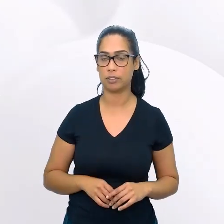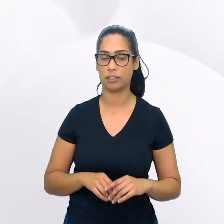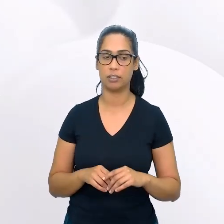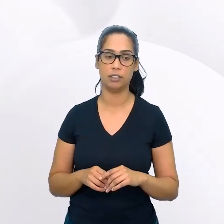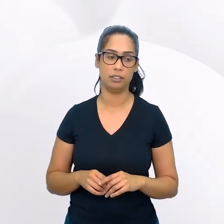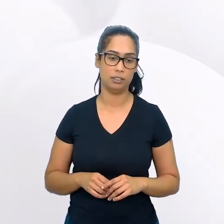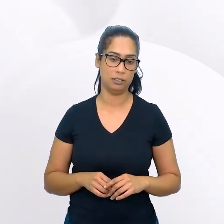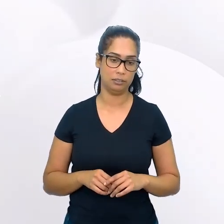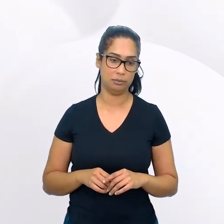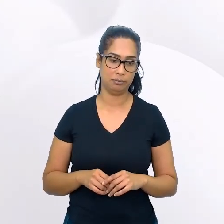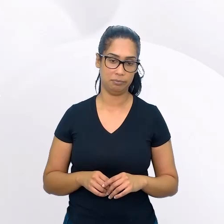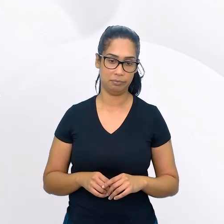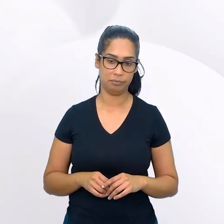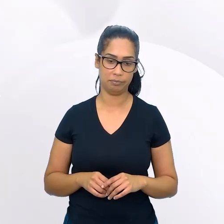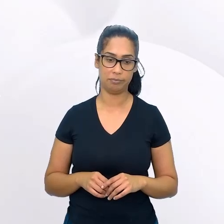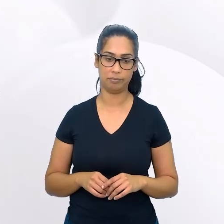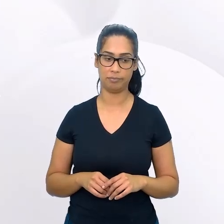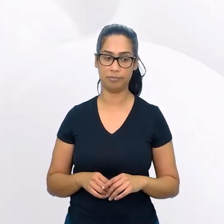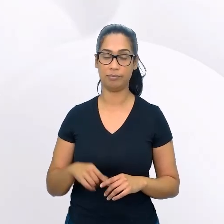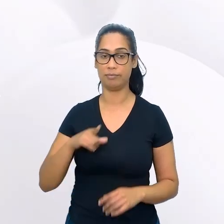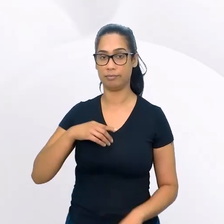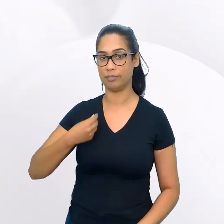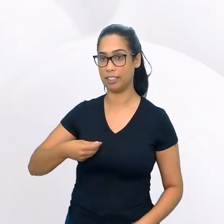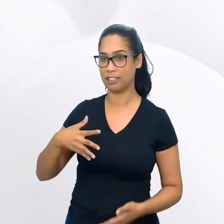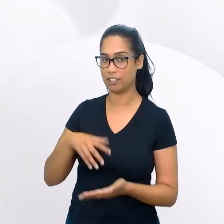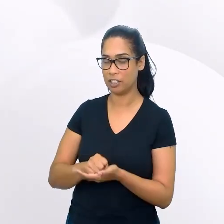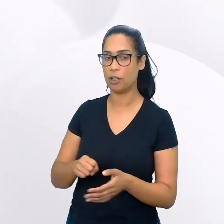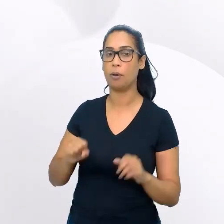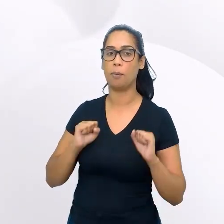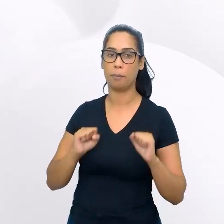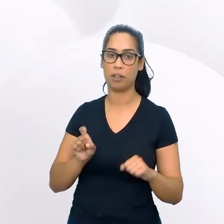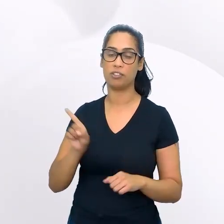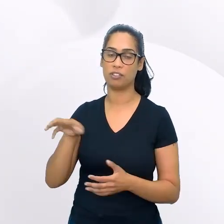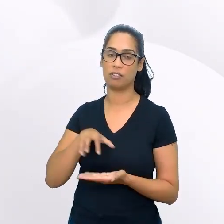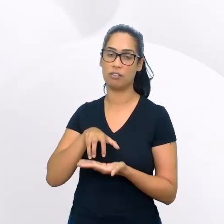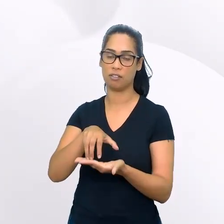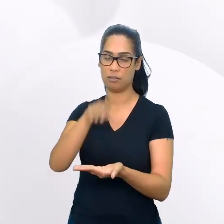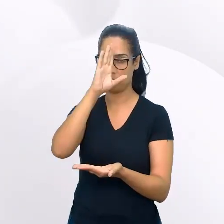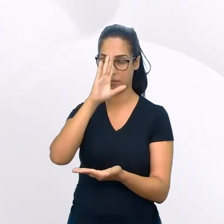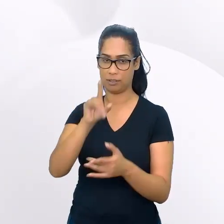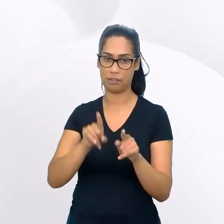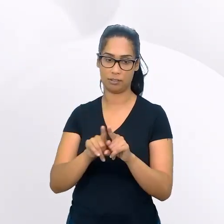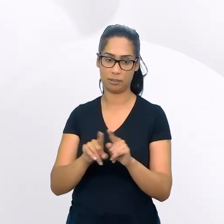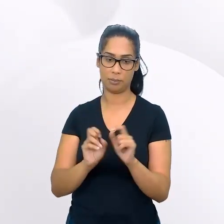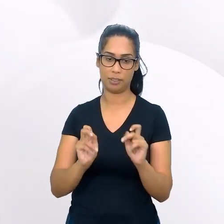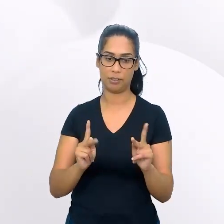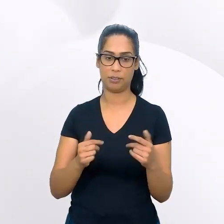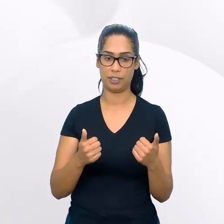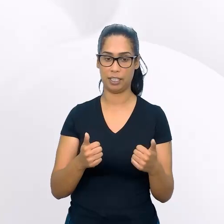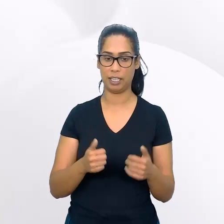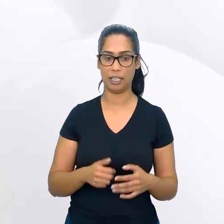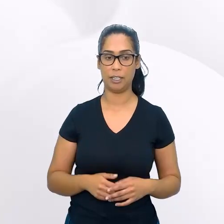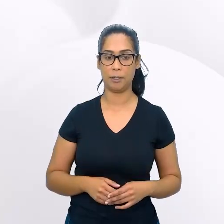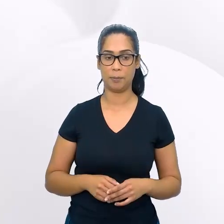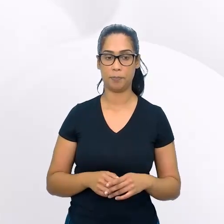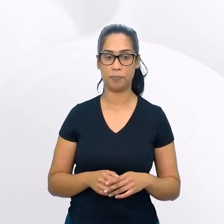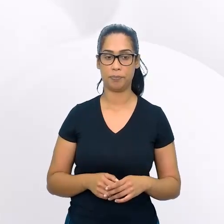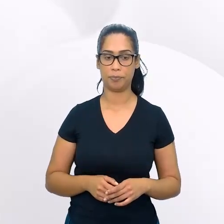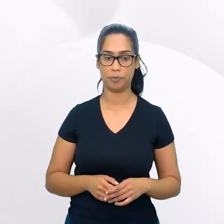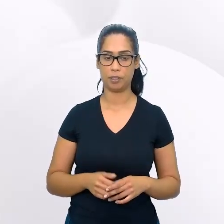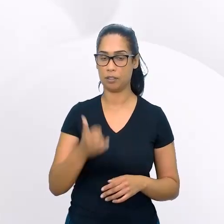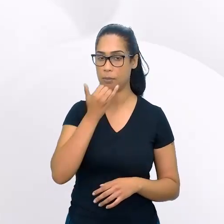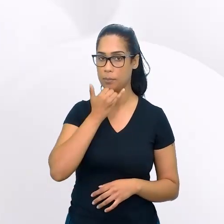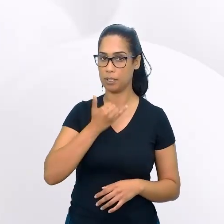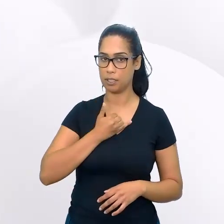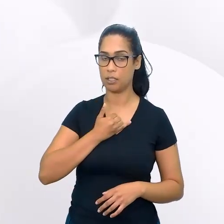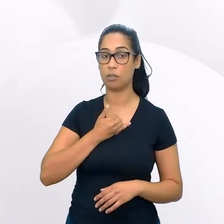registra a presença na sede sim acessem assédio para registrar a presença eu acho que o site os